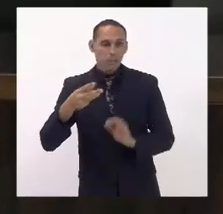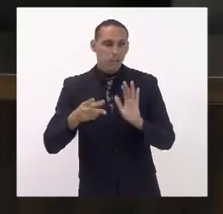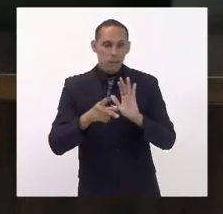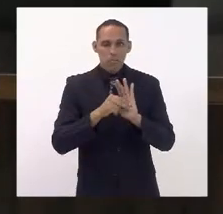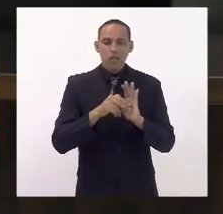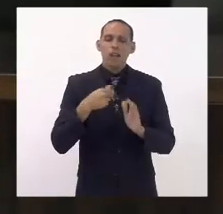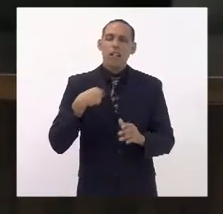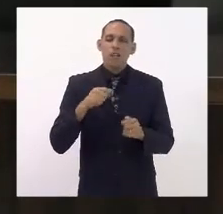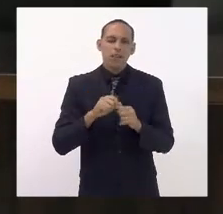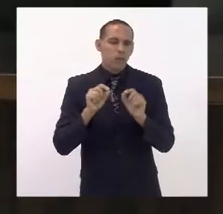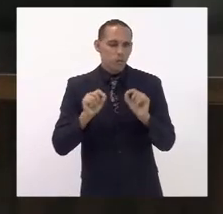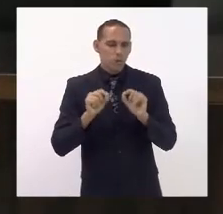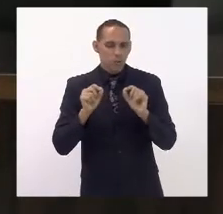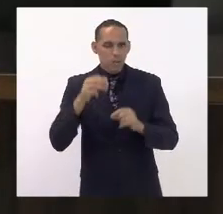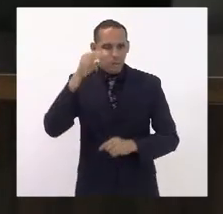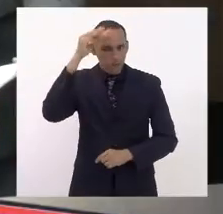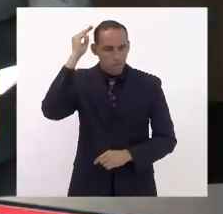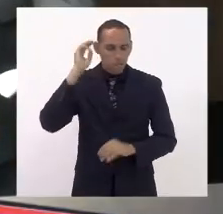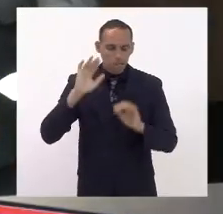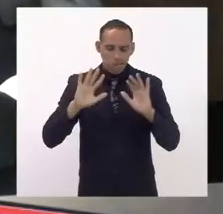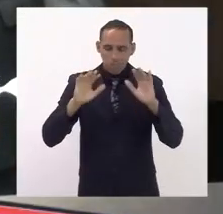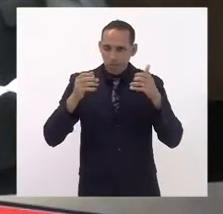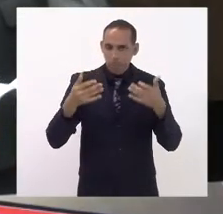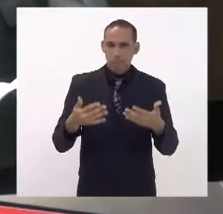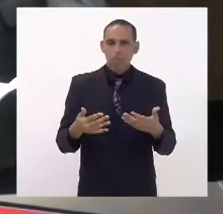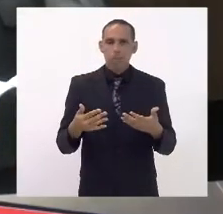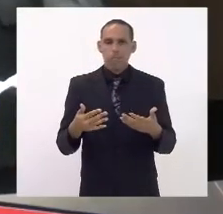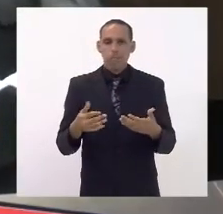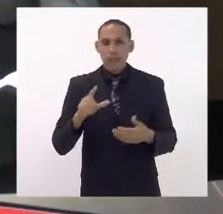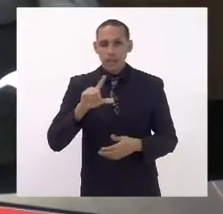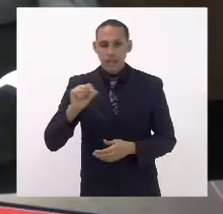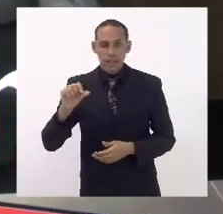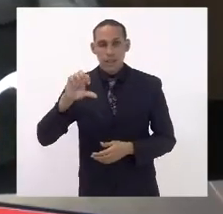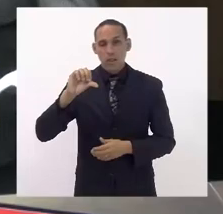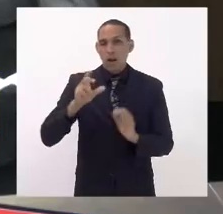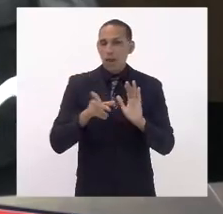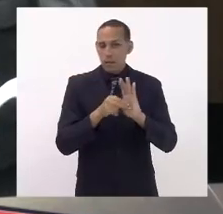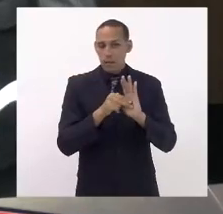Eu vou fazer assim, Márcio, vai sair, tem 9 emendas.